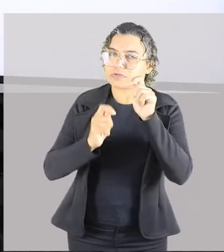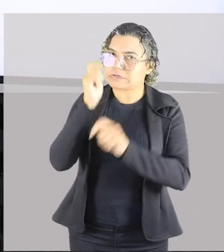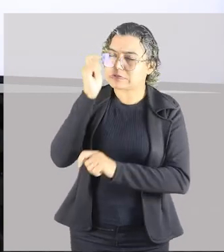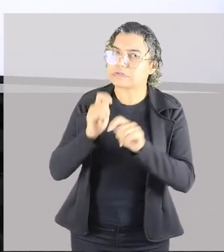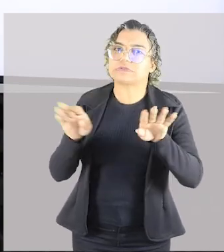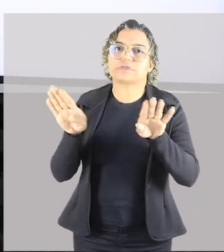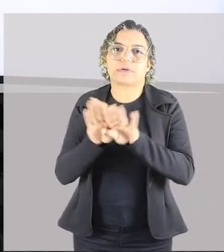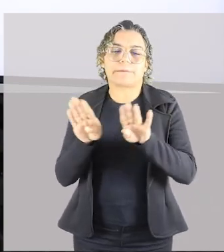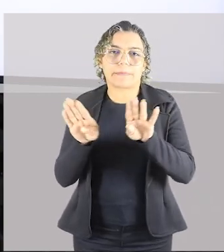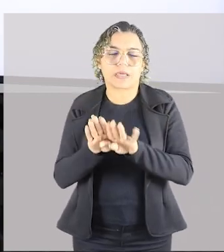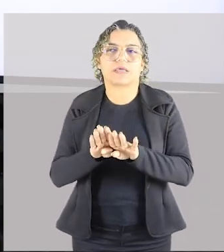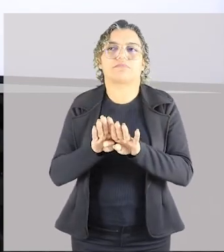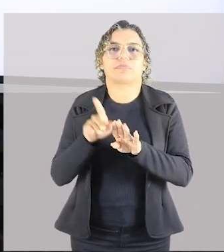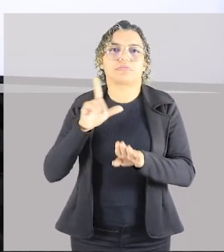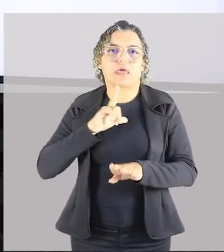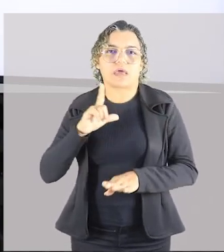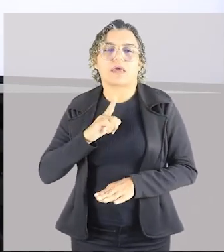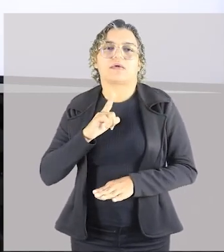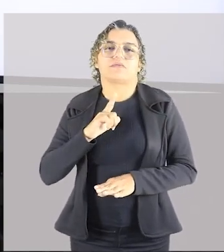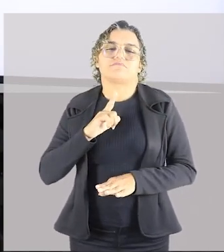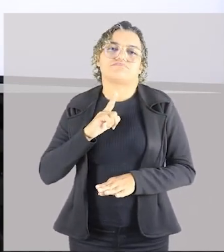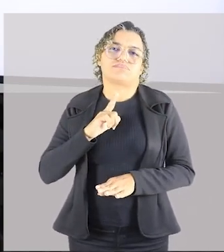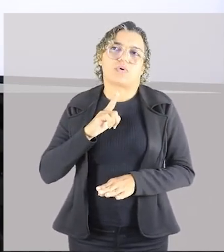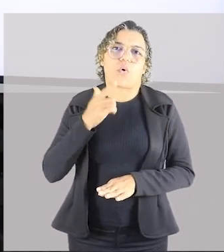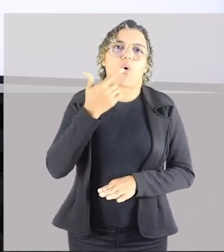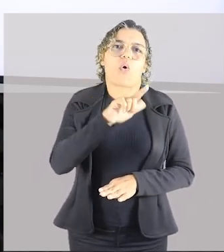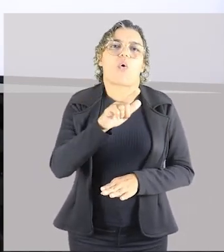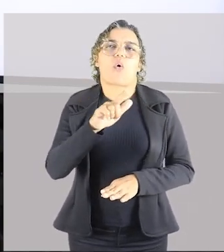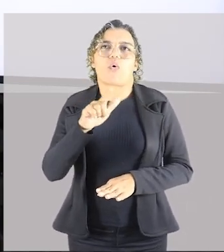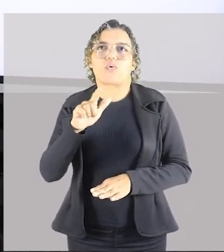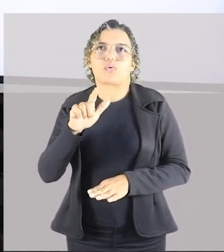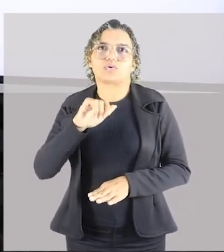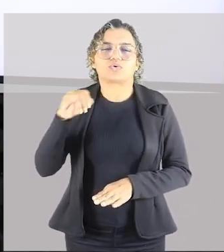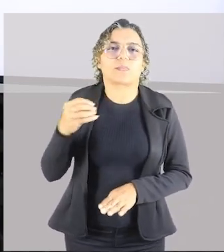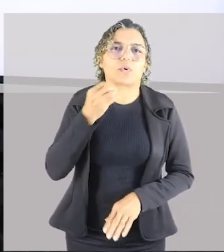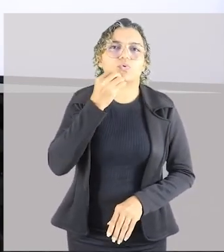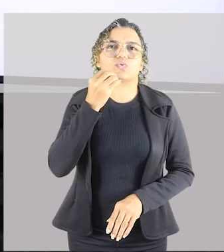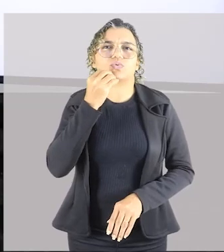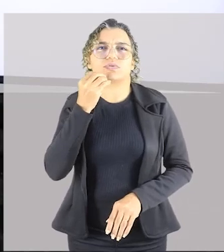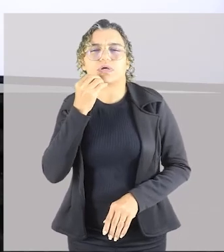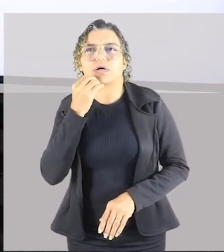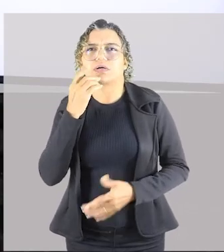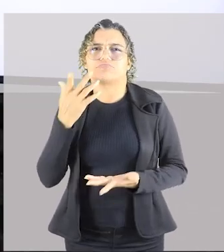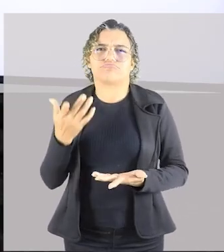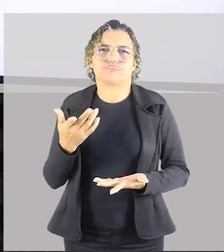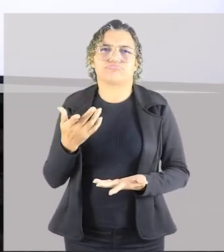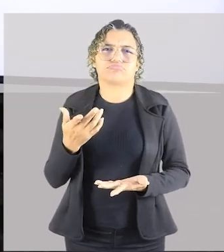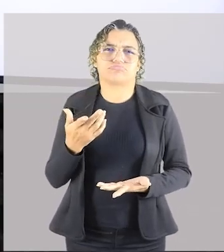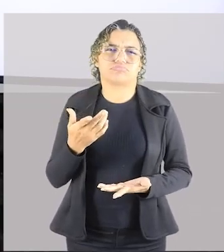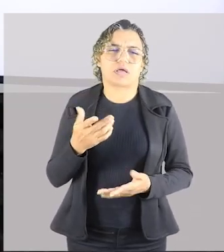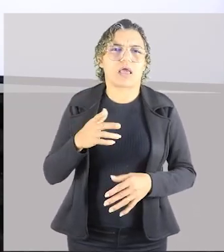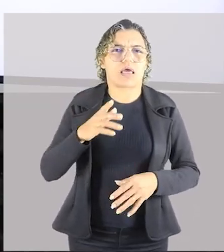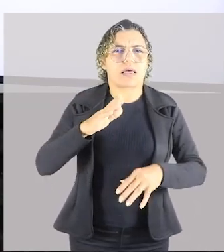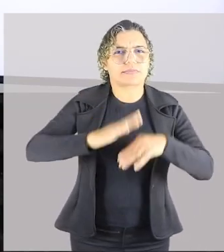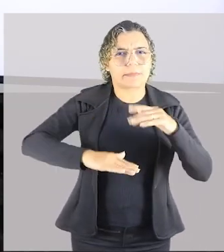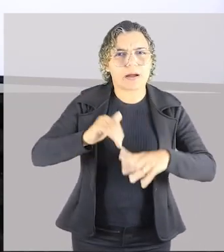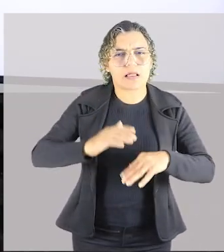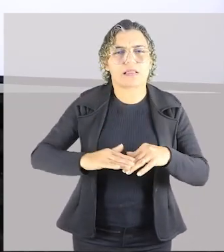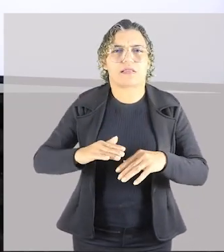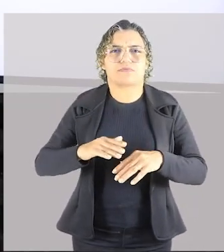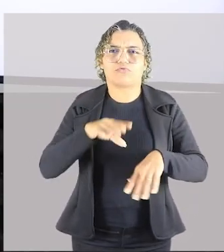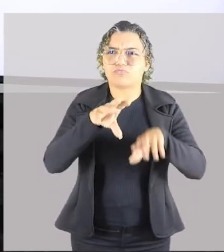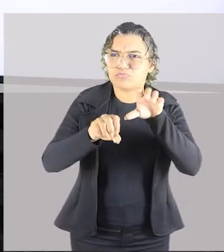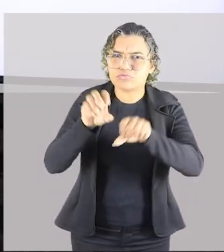muitas indústrias, né, buscando também novas oportunidades, mão de obra, isenção fiscal, vão se deslocar dos